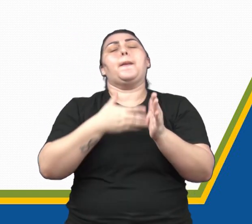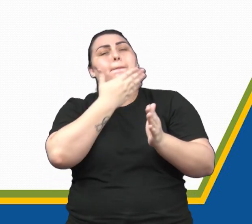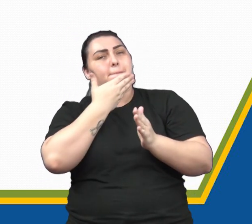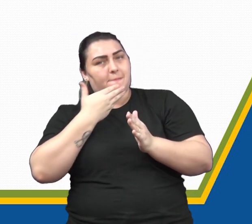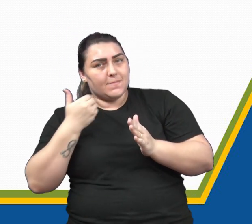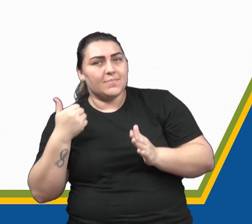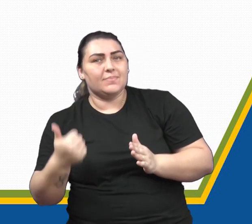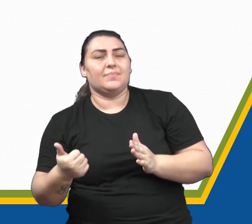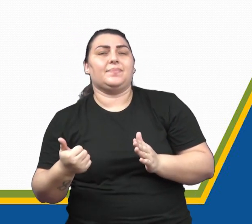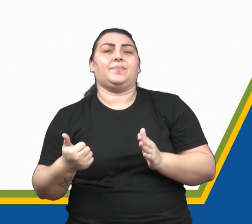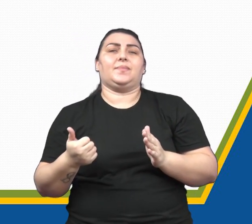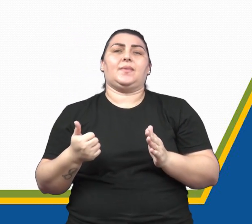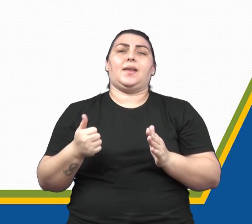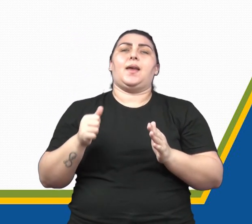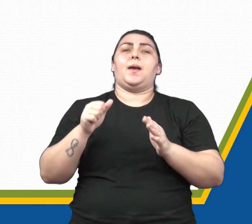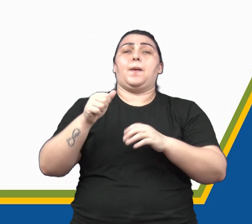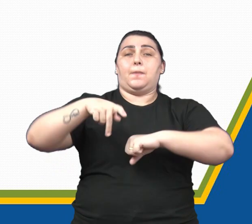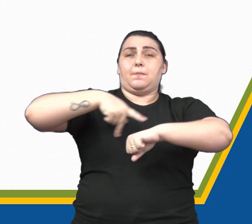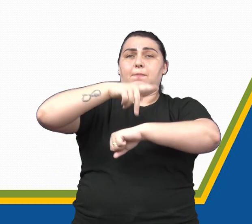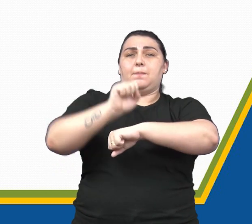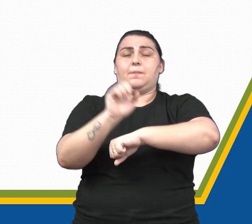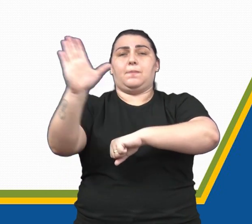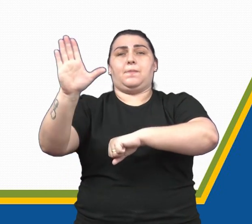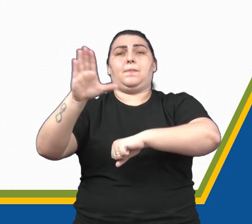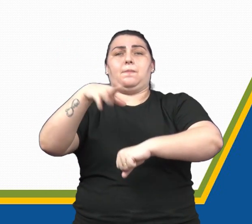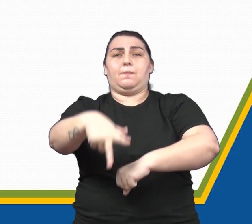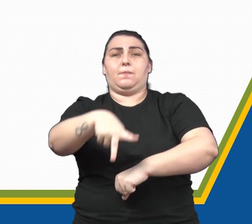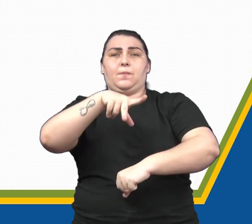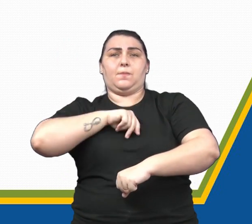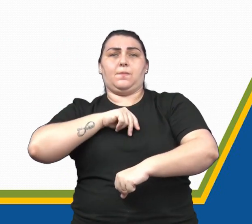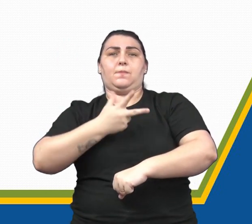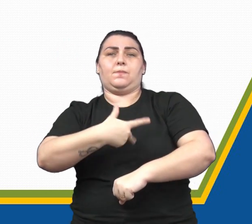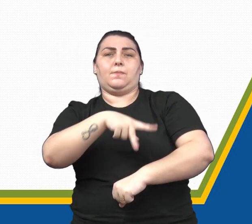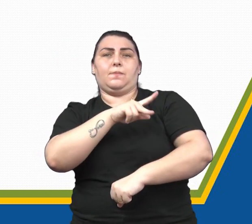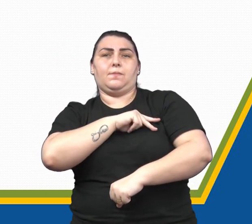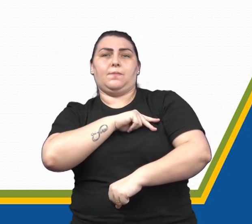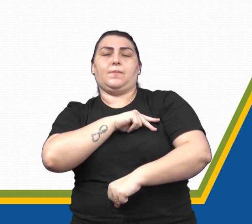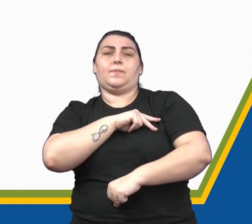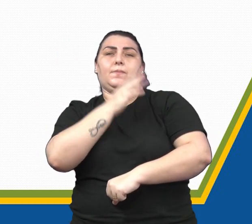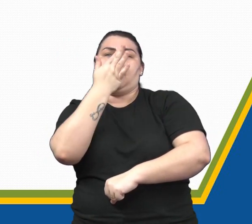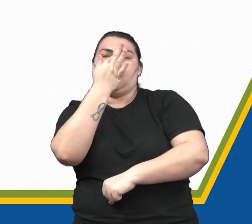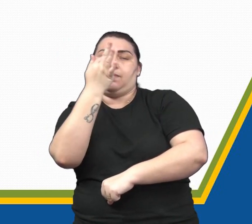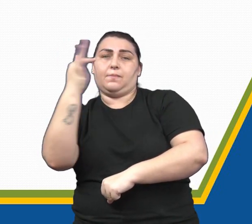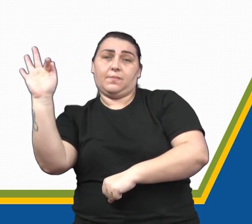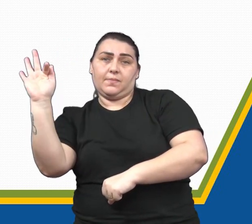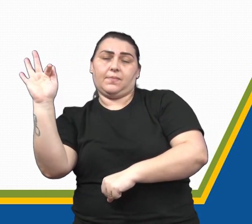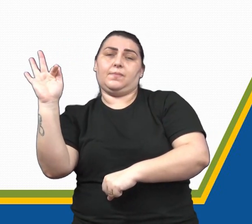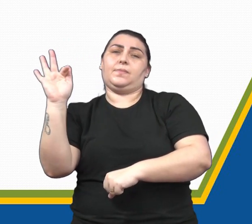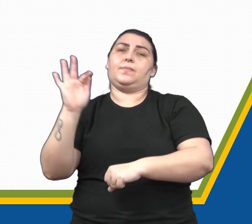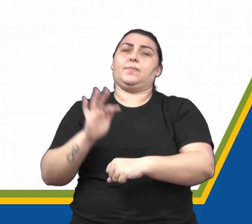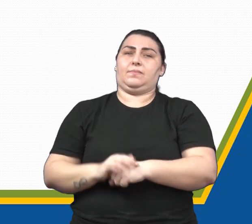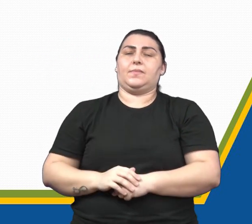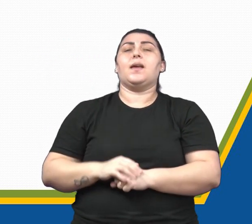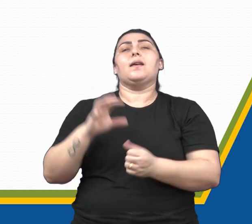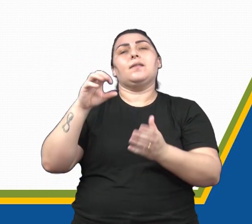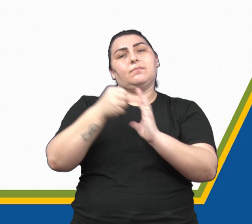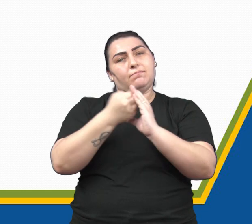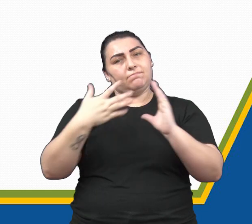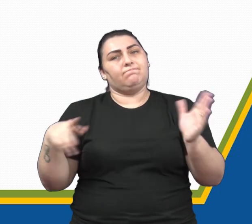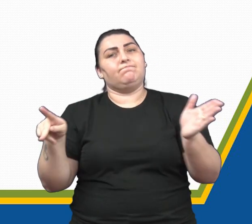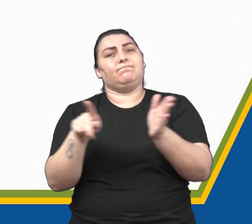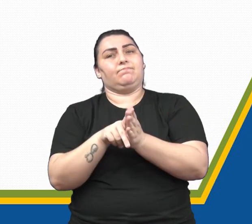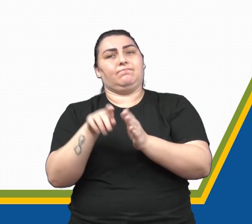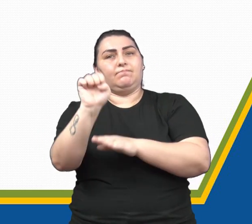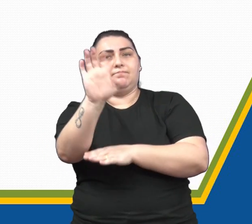agradável, tá? Países europeus, Portugal, Espanha, França, Itália, Grécia, Chipre, são característicos dessa área.